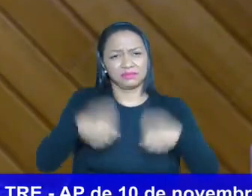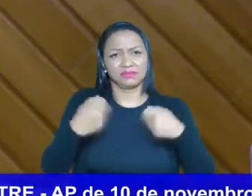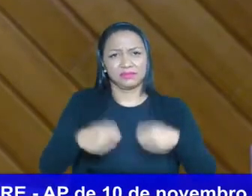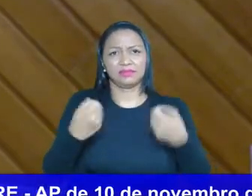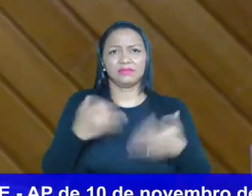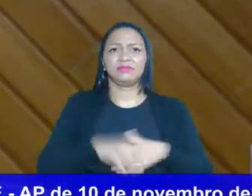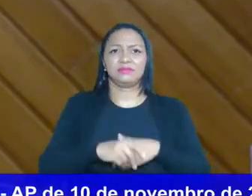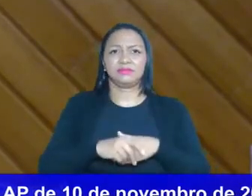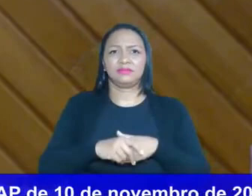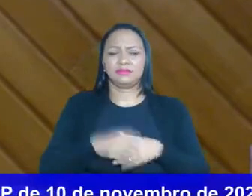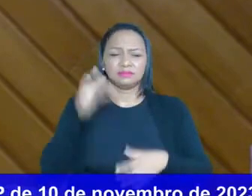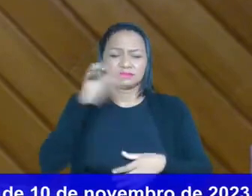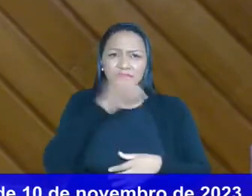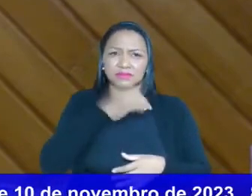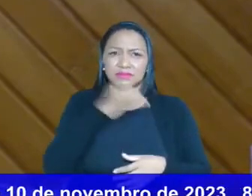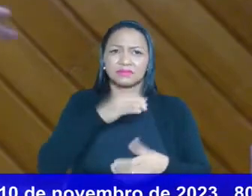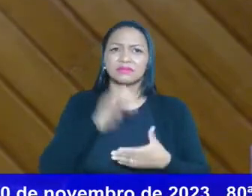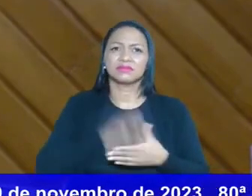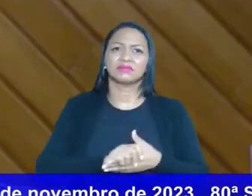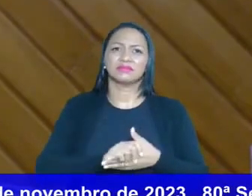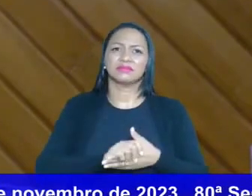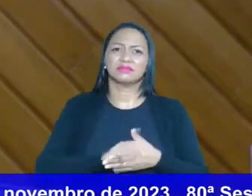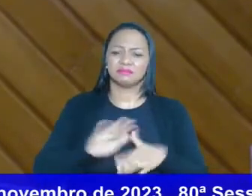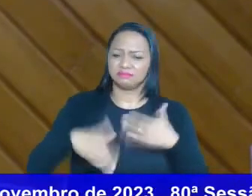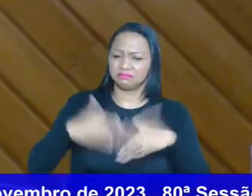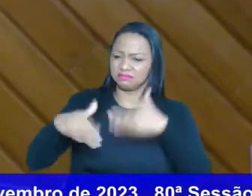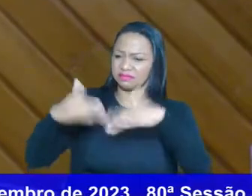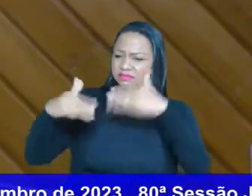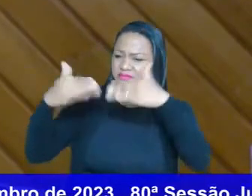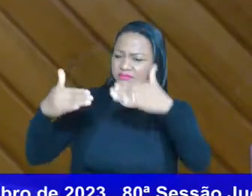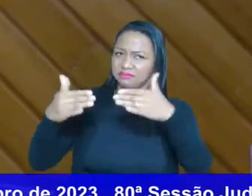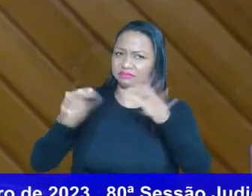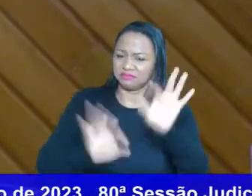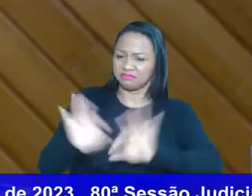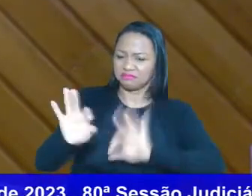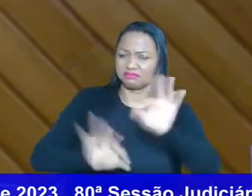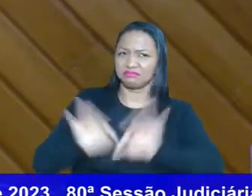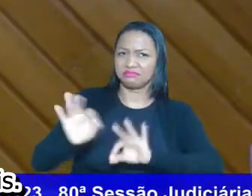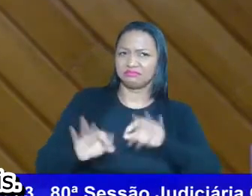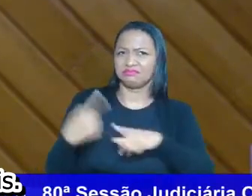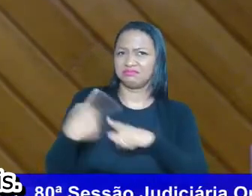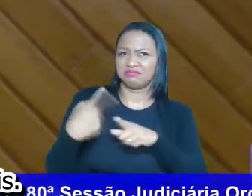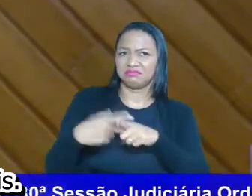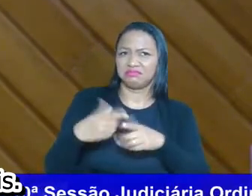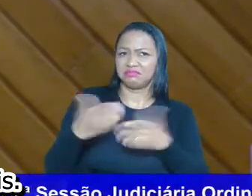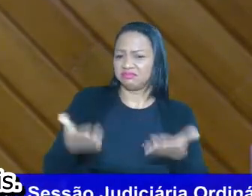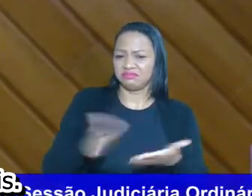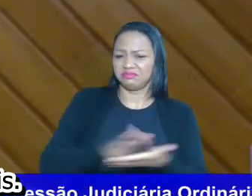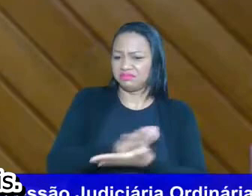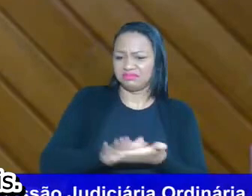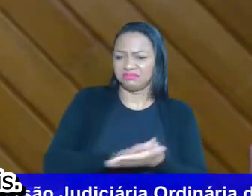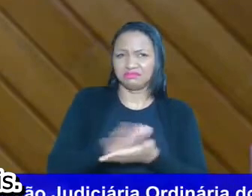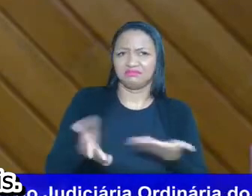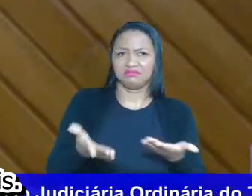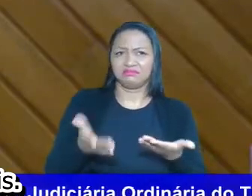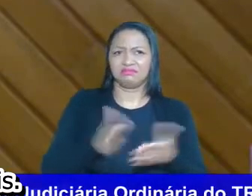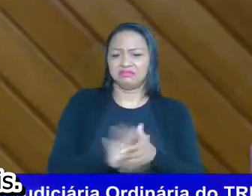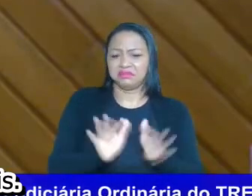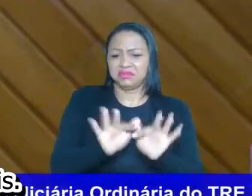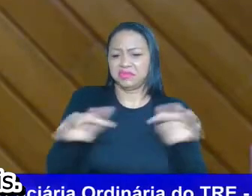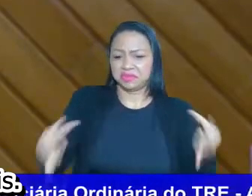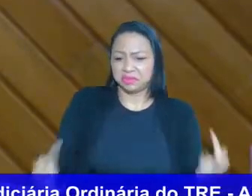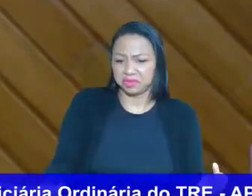mais agilidade, melhor andamento, porque isso aqui é nada mais do que dados